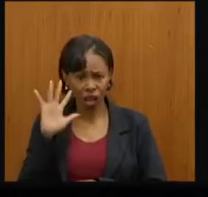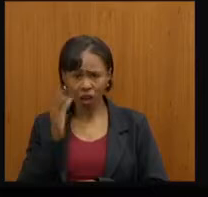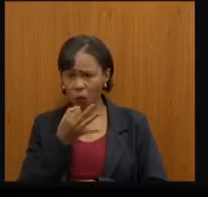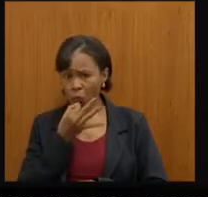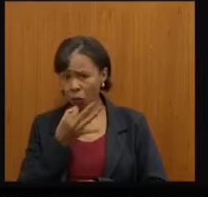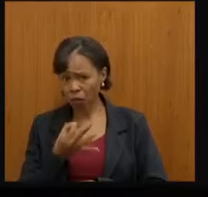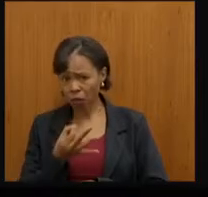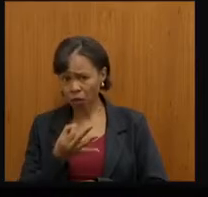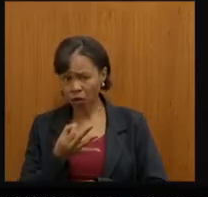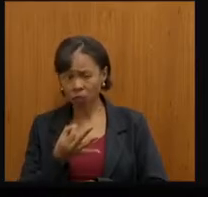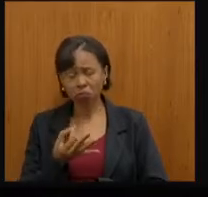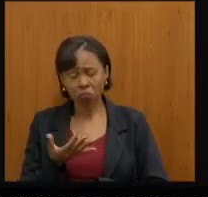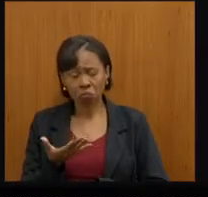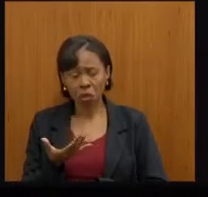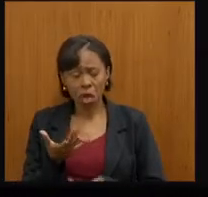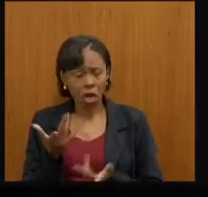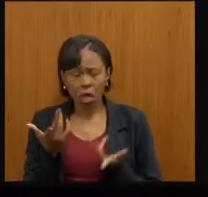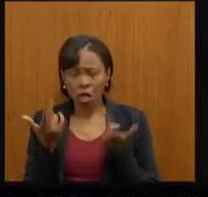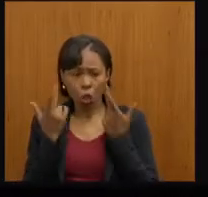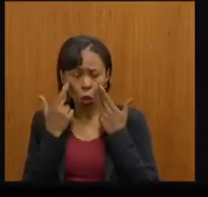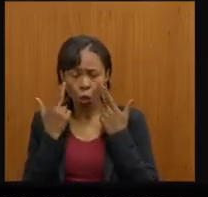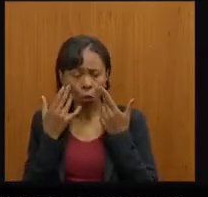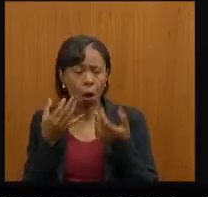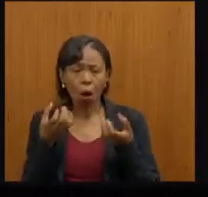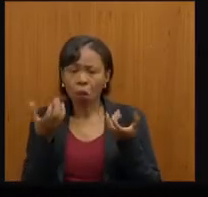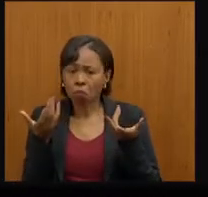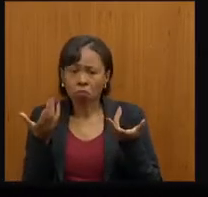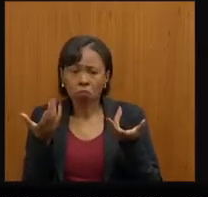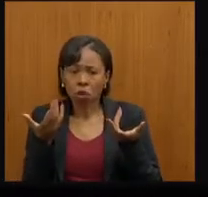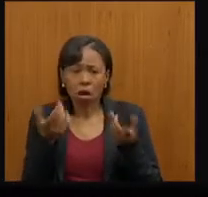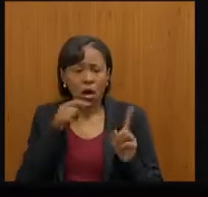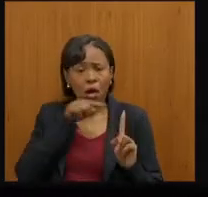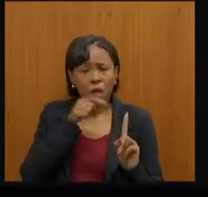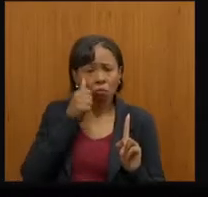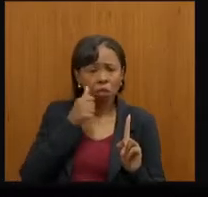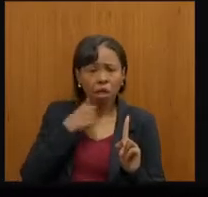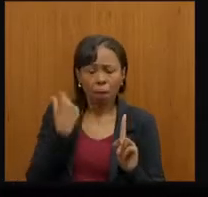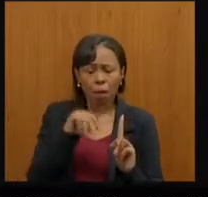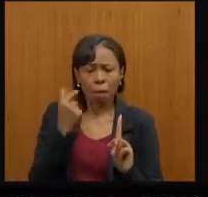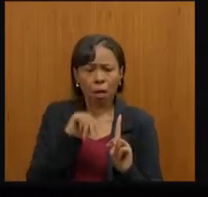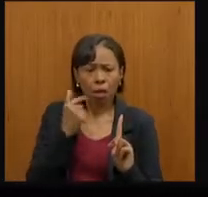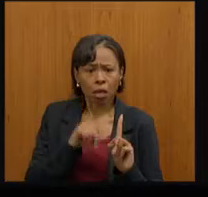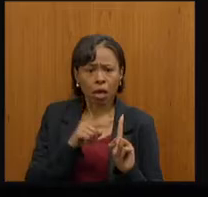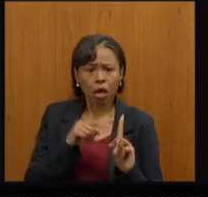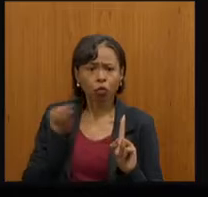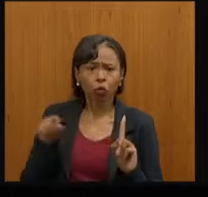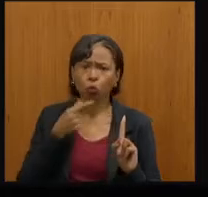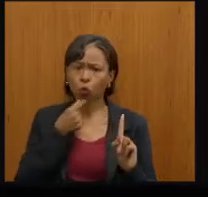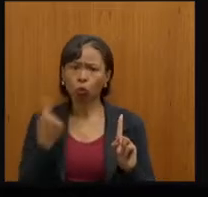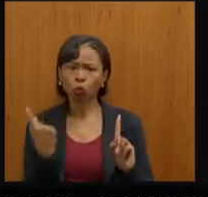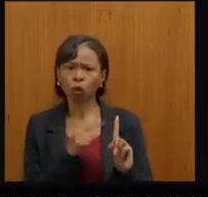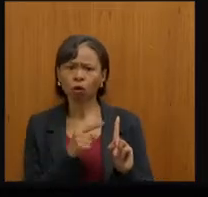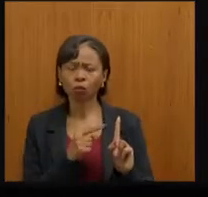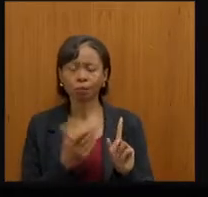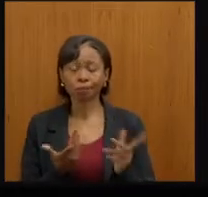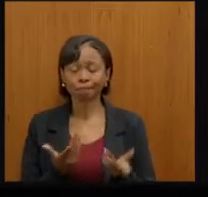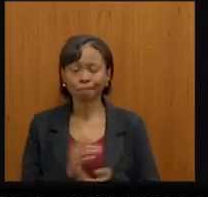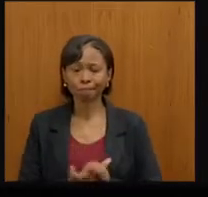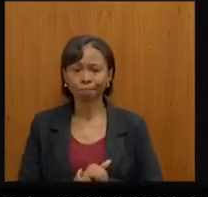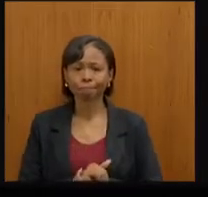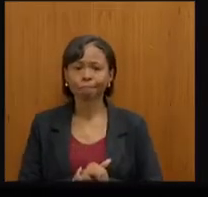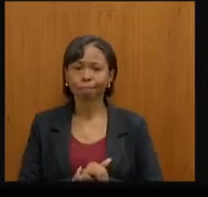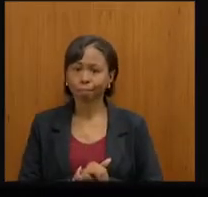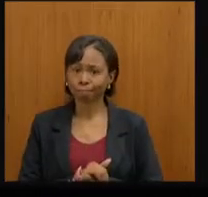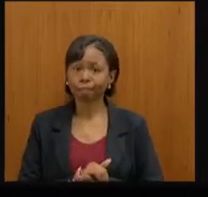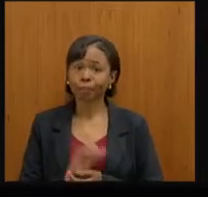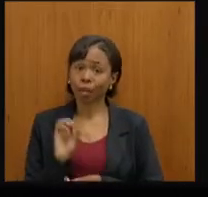justificado uma mulher apanhar um homem então assim é uma coisa que eu quem está ficar ouro pede